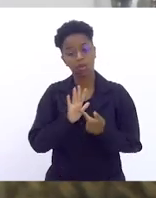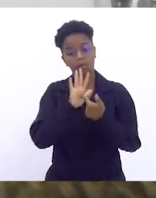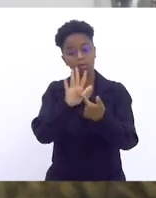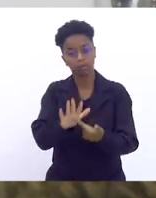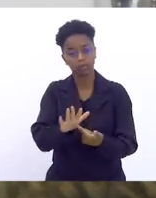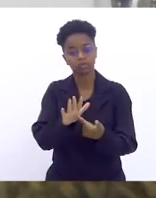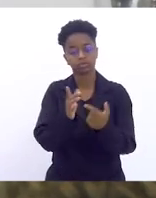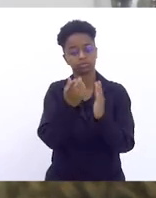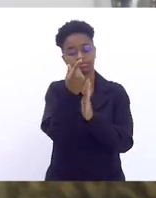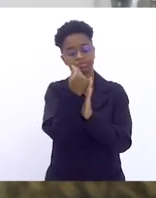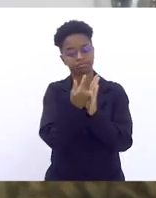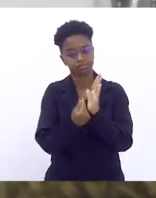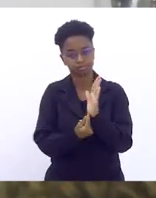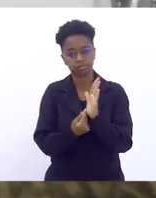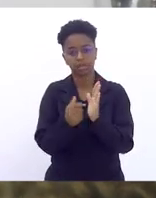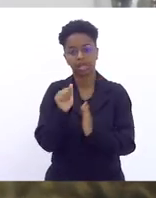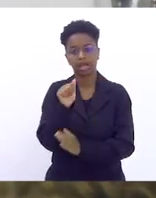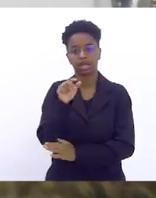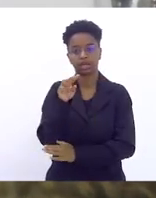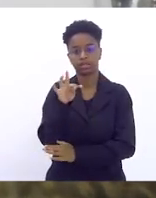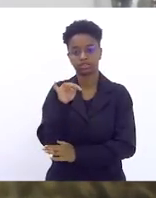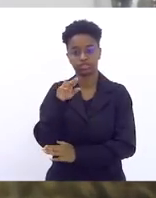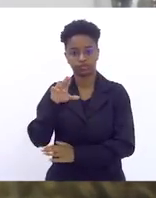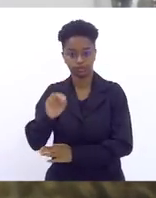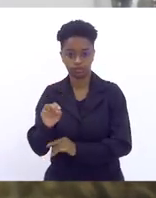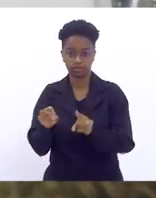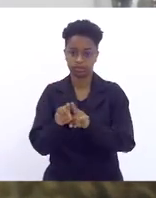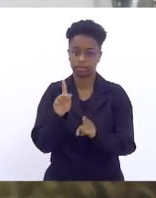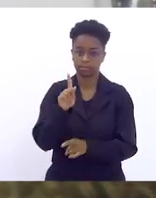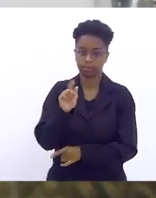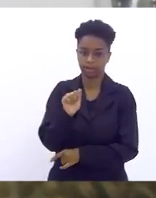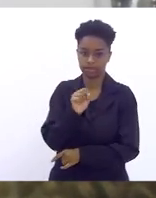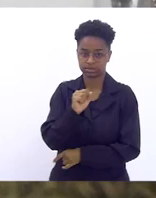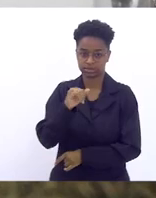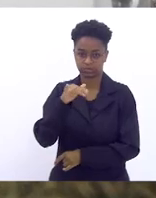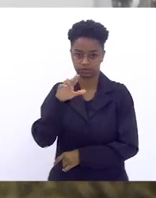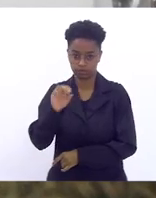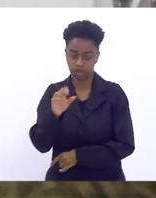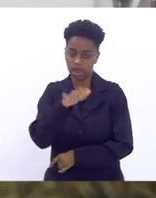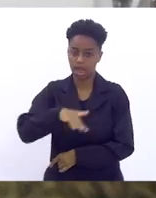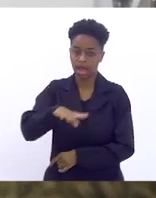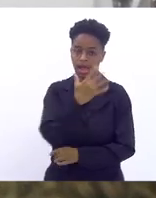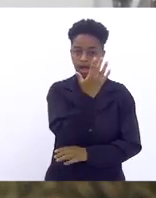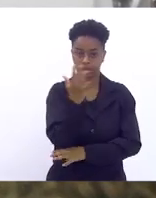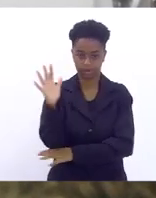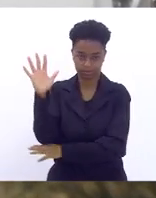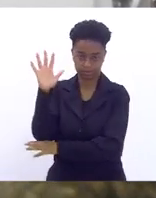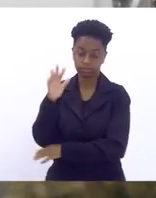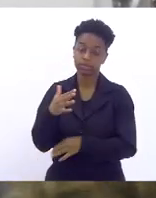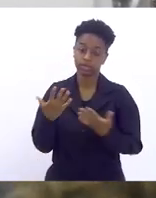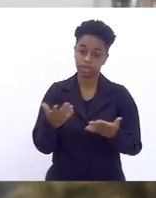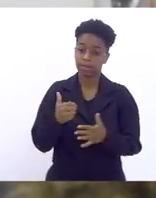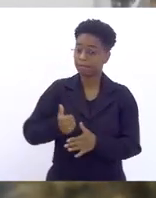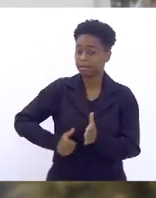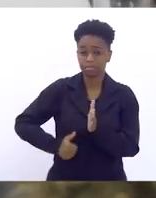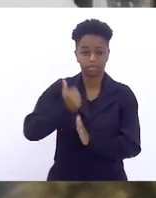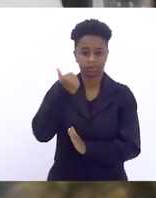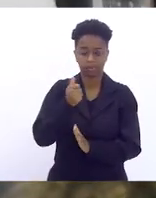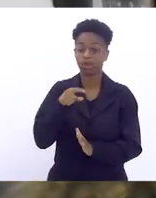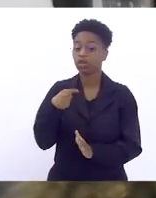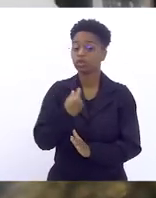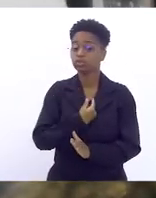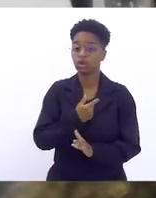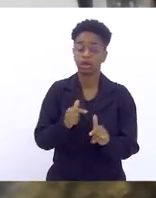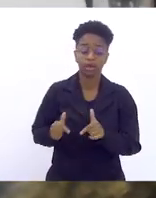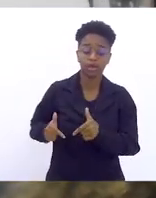financeiras os ativos e passivos ambientais é o primeiro ente da Federação nós estamos saindo na frente inclusive